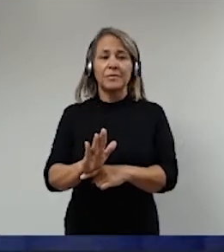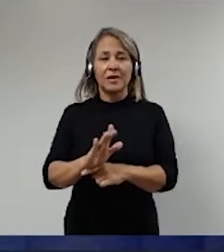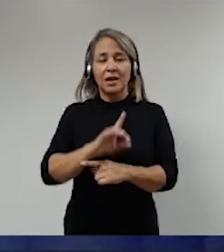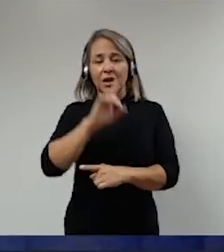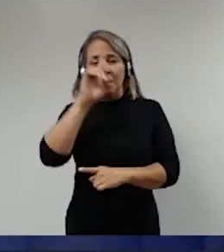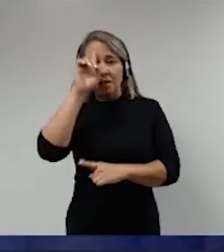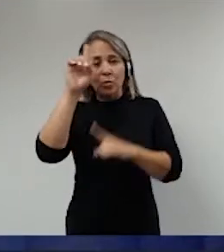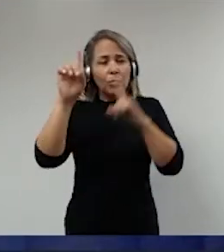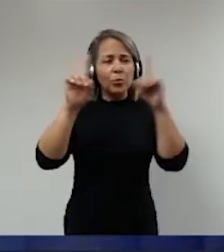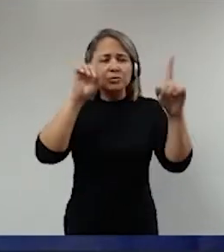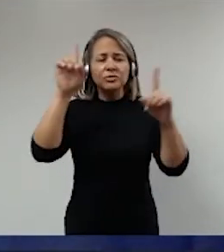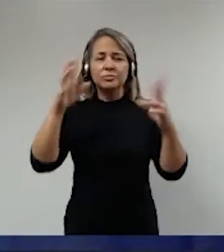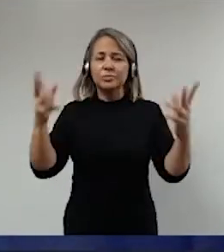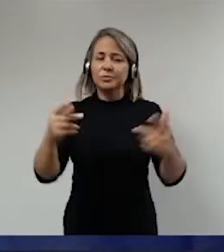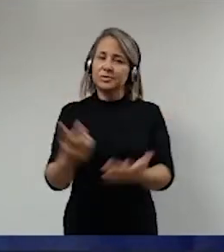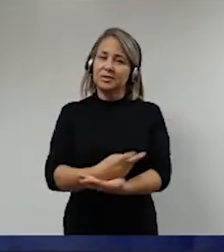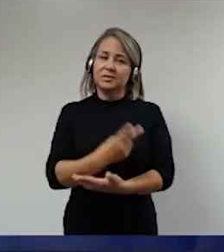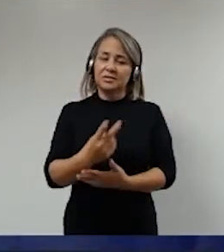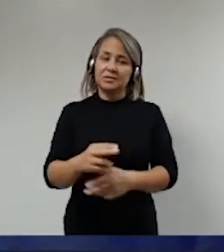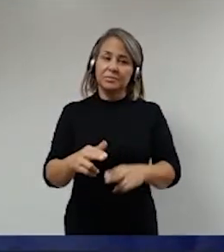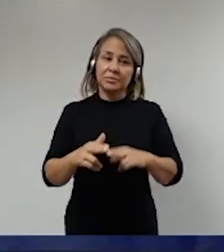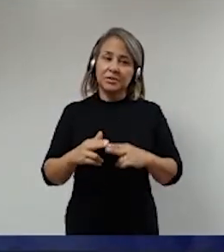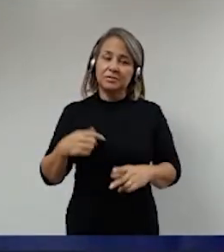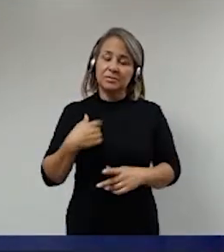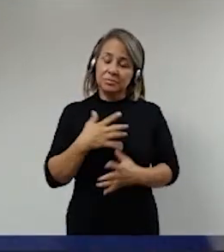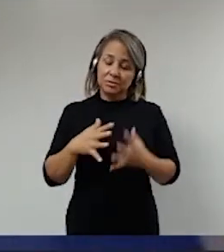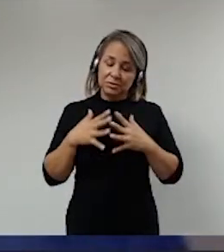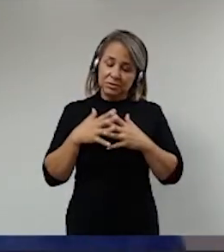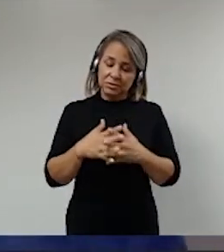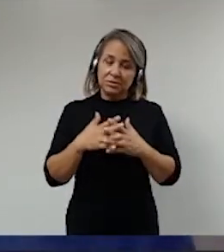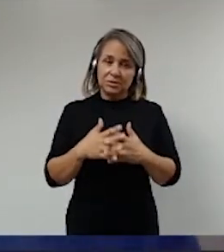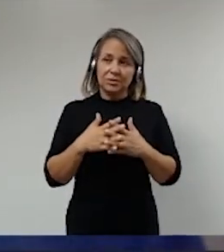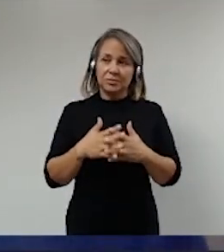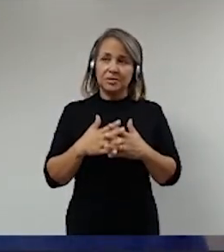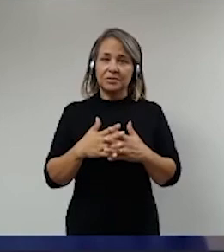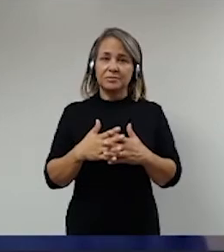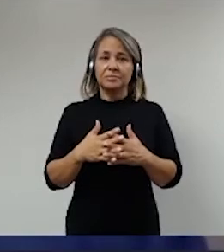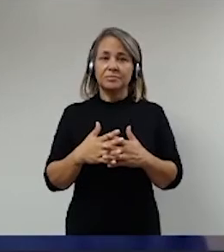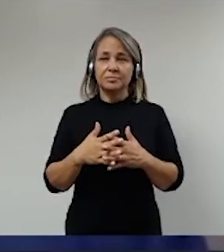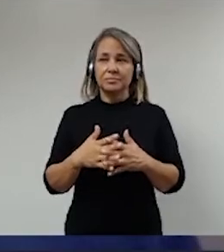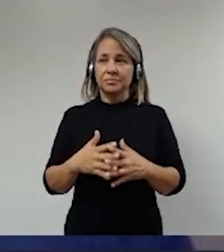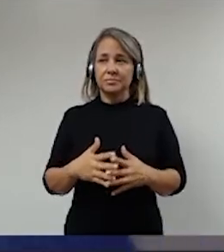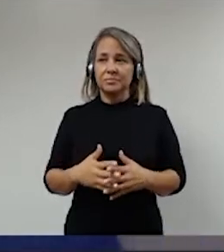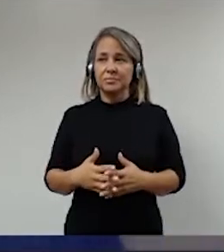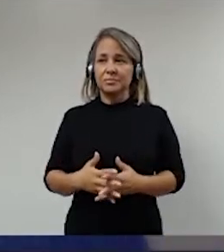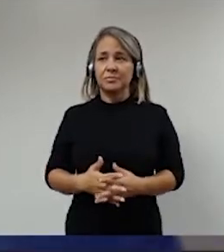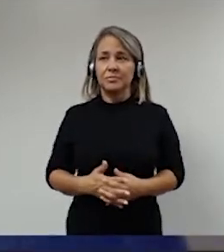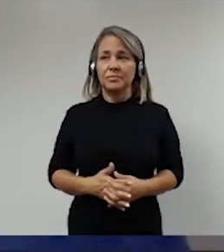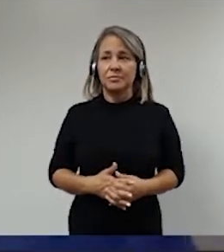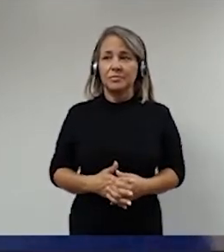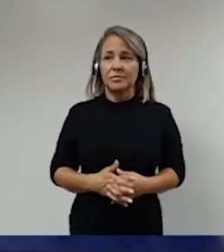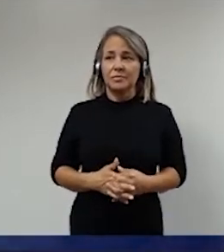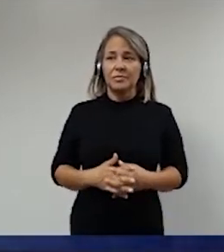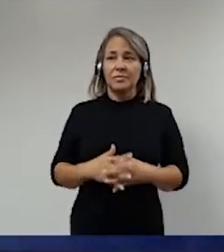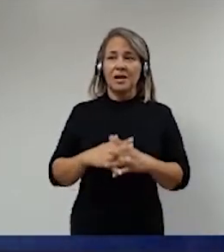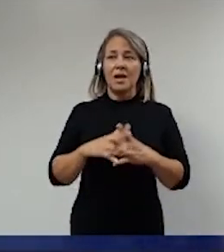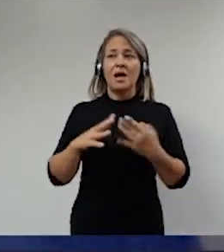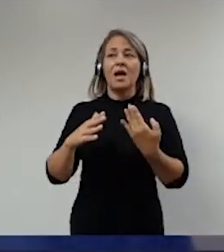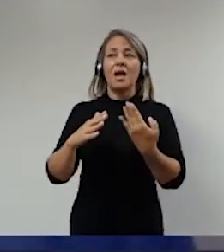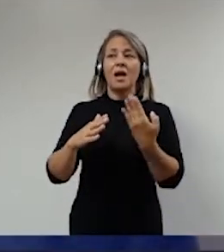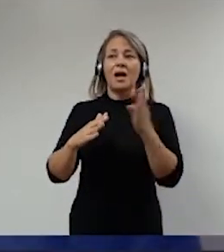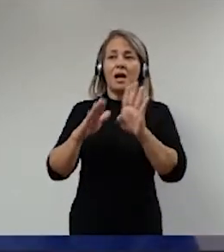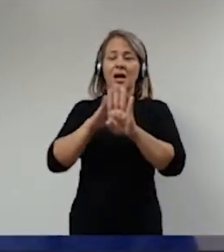ideológica mesmo que está acontecendo, né? E isso também complica também. Hoje nós temos tanto a dificuldade da pandemia, né,